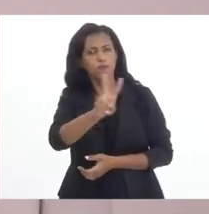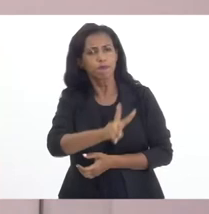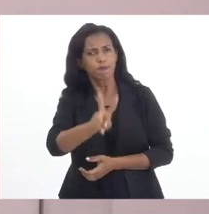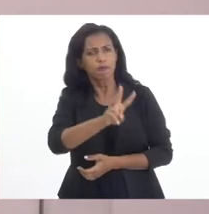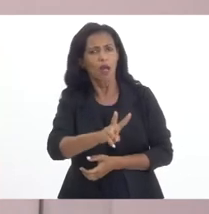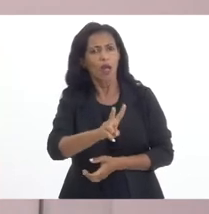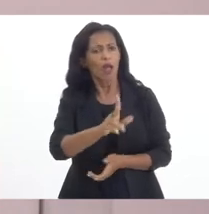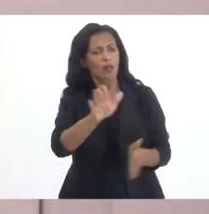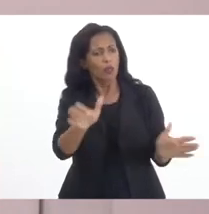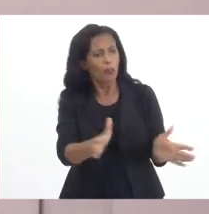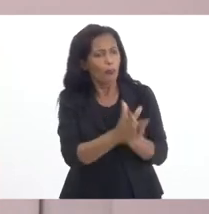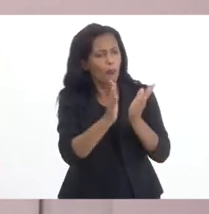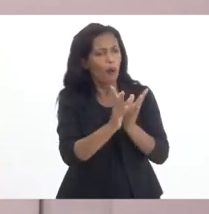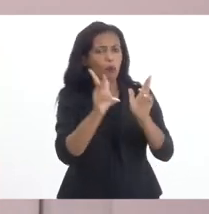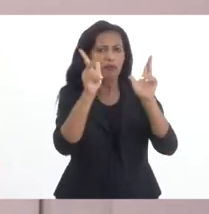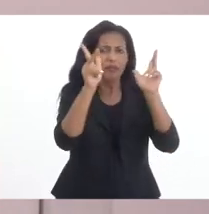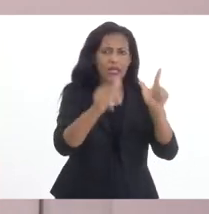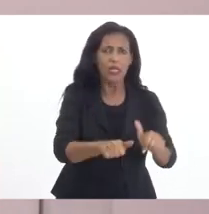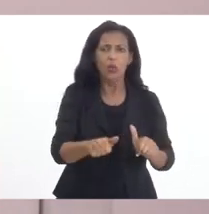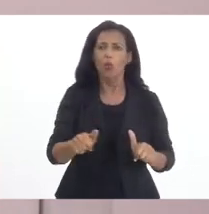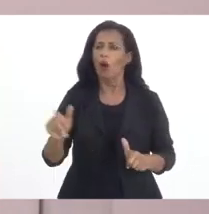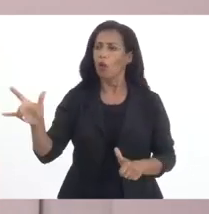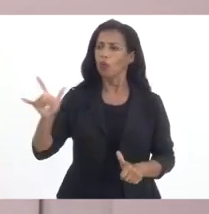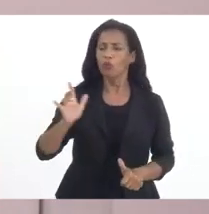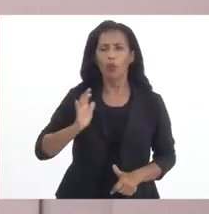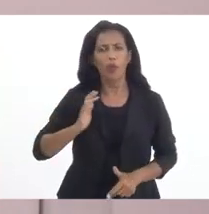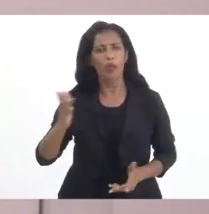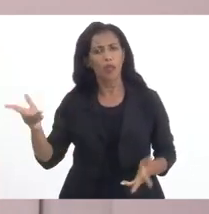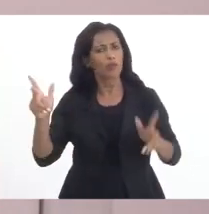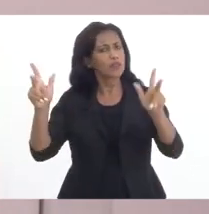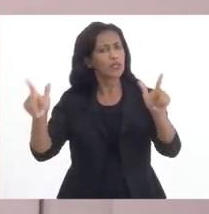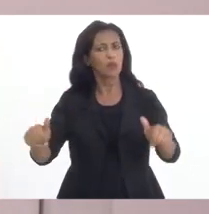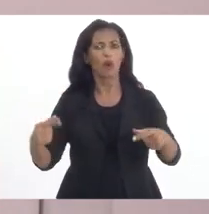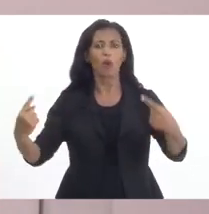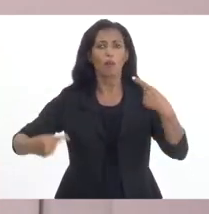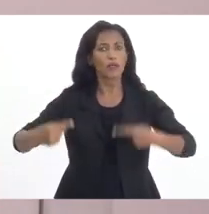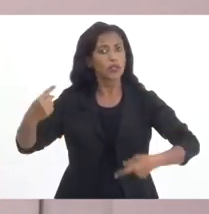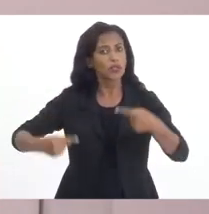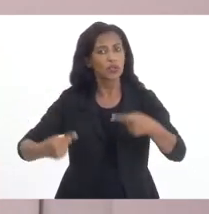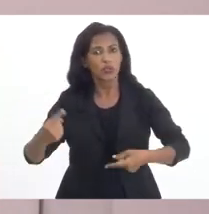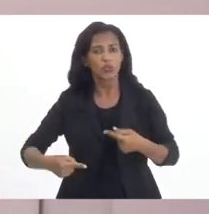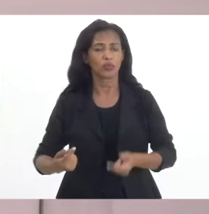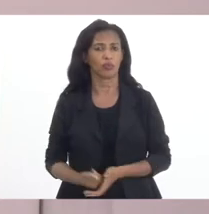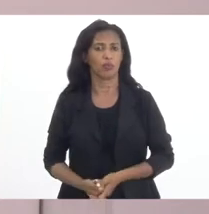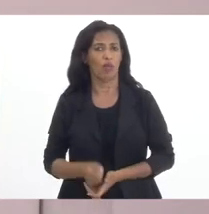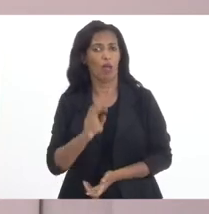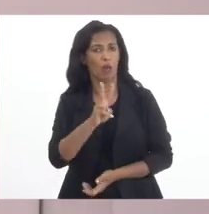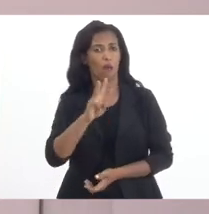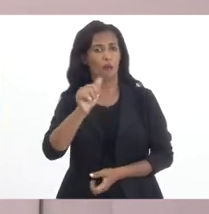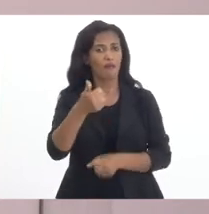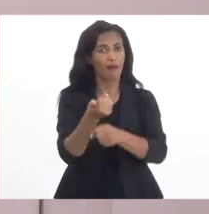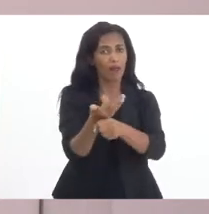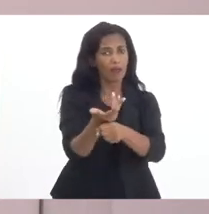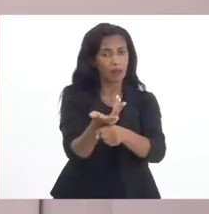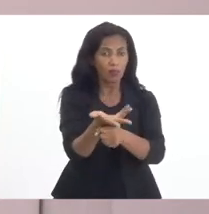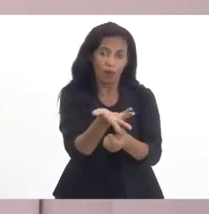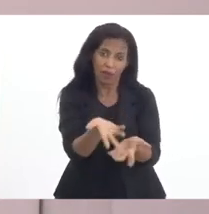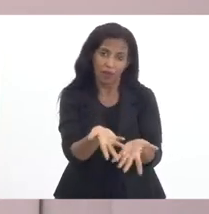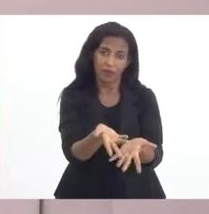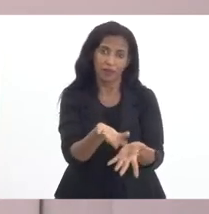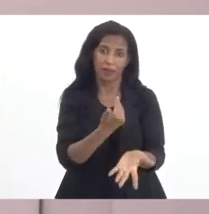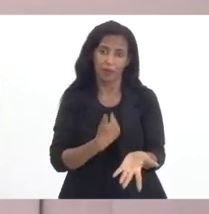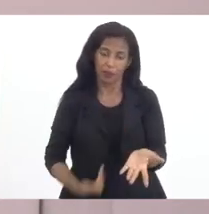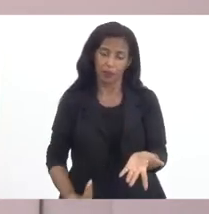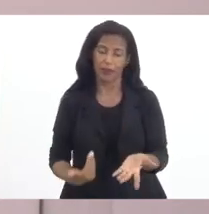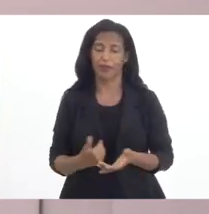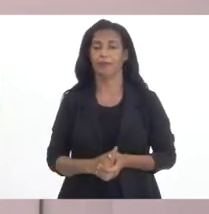ter as mesmas oportunidades que o filho das famílias ricas, tá certo? Para disputar uma vaga na universidade